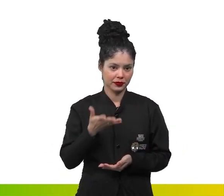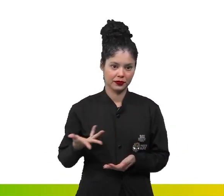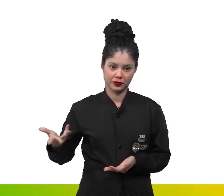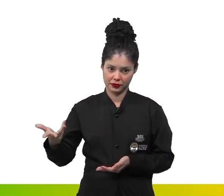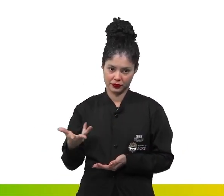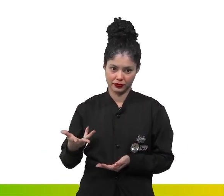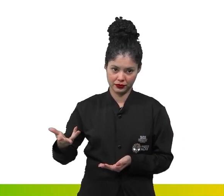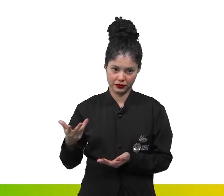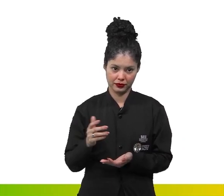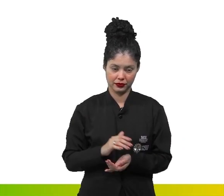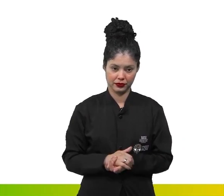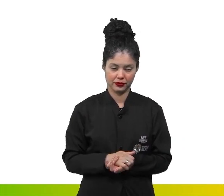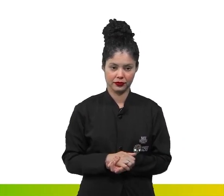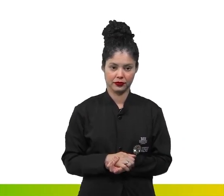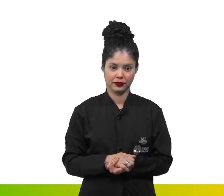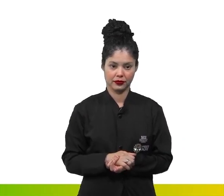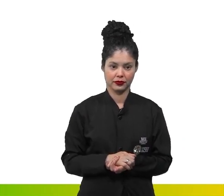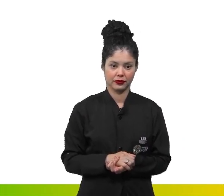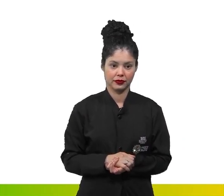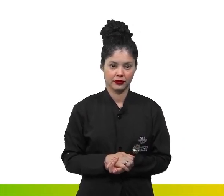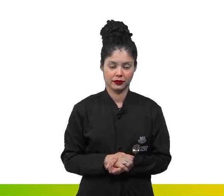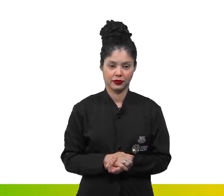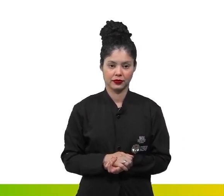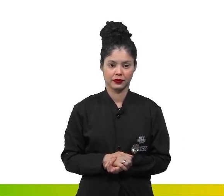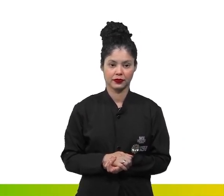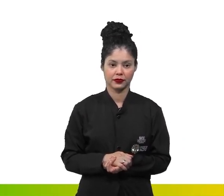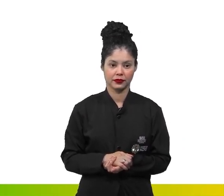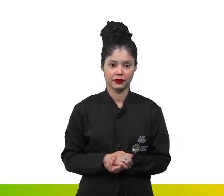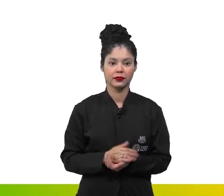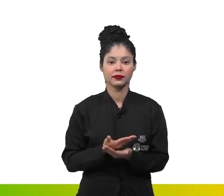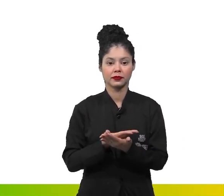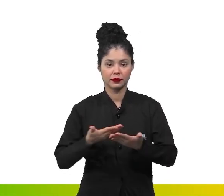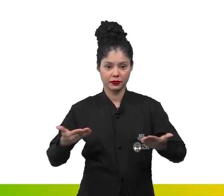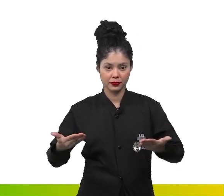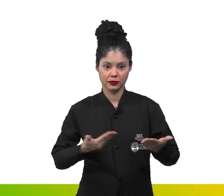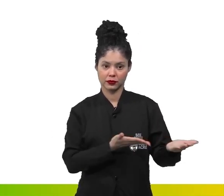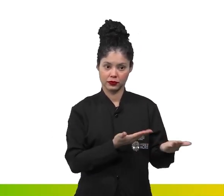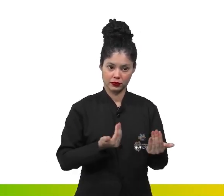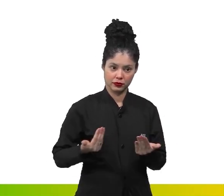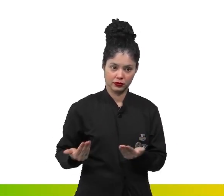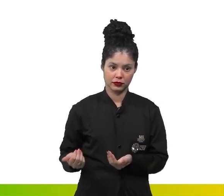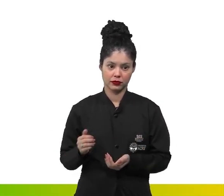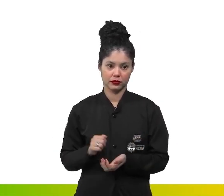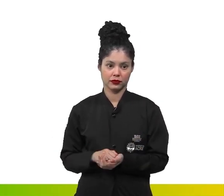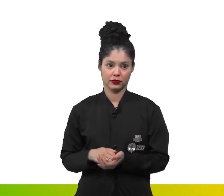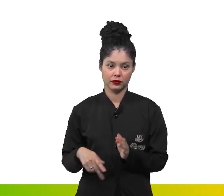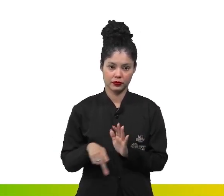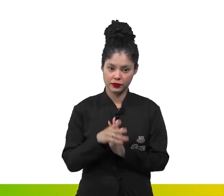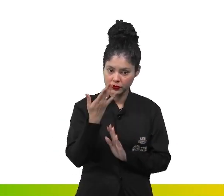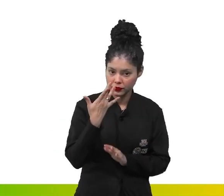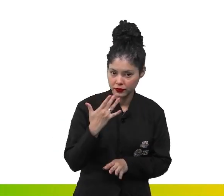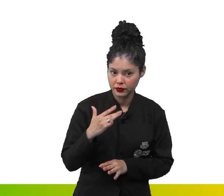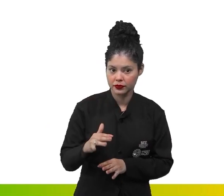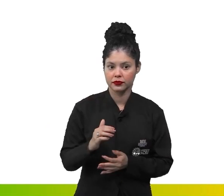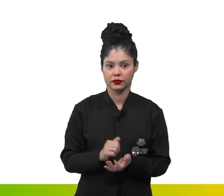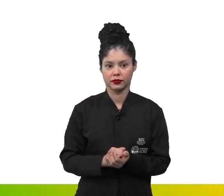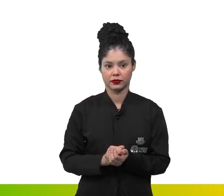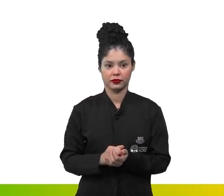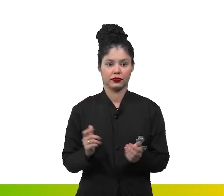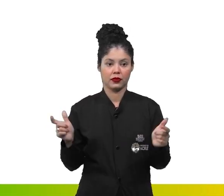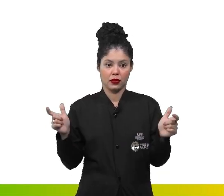base, pessoal. A base da pirâmide, que representa os jovens, justamente as crianças, ela